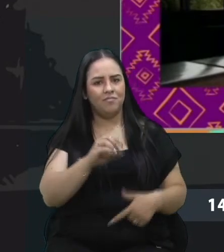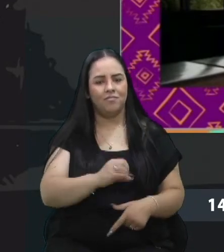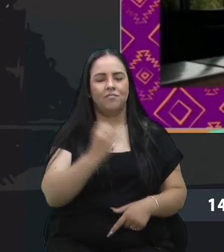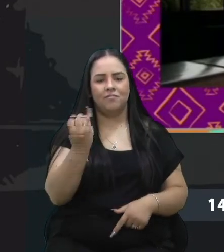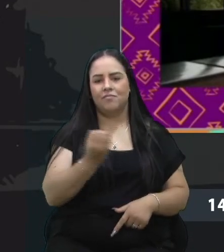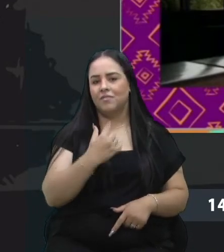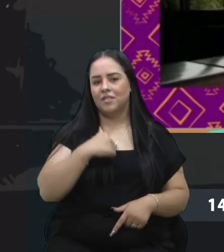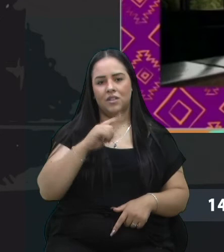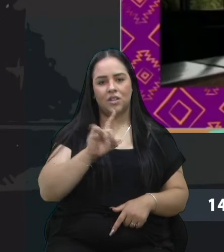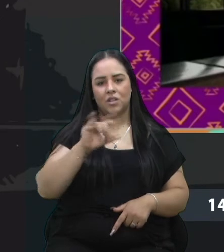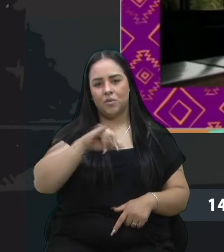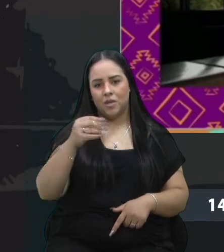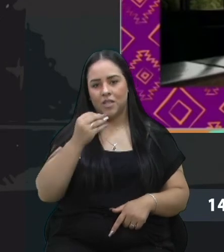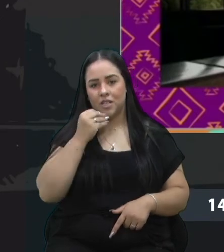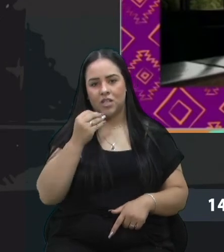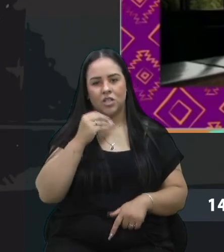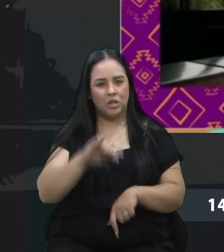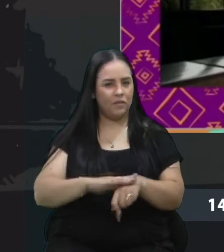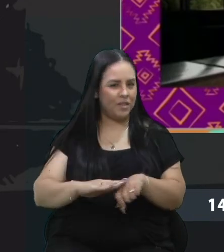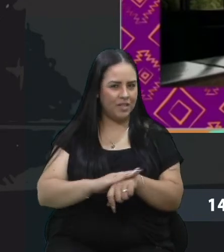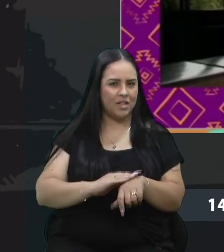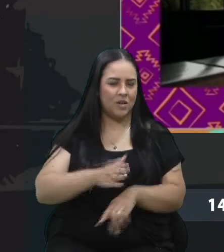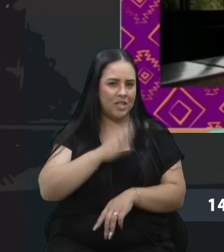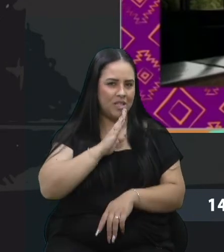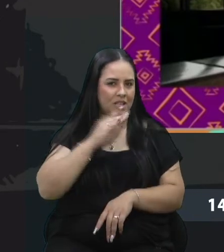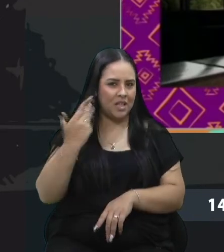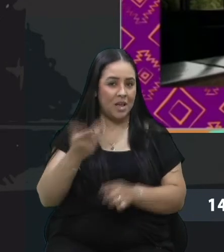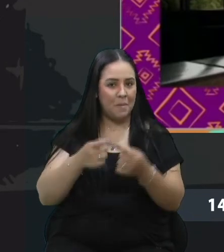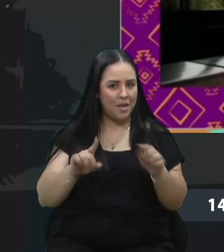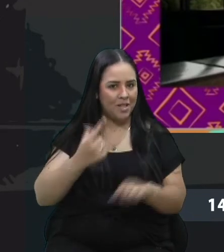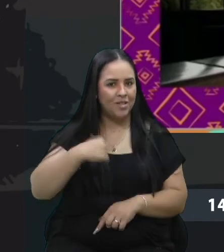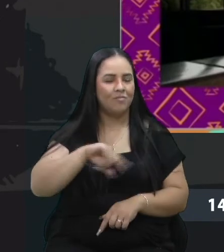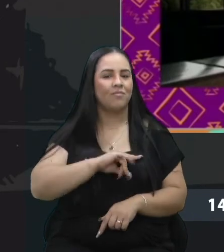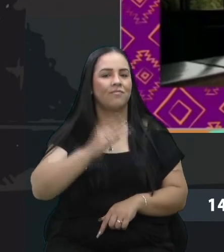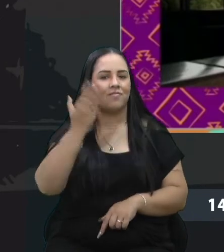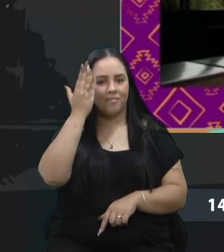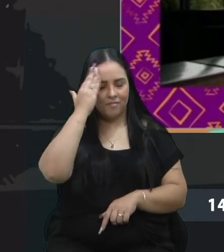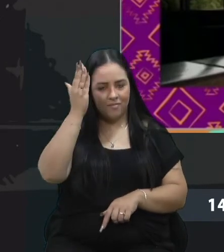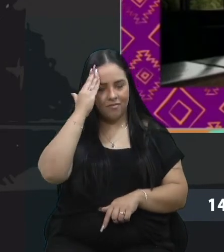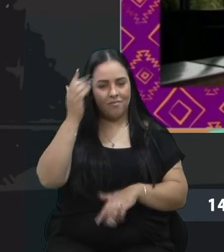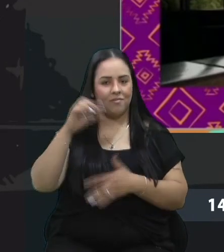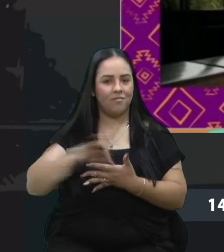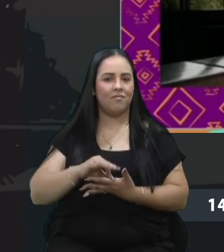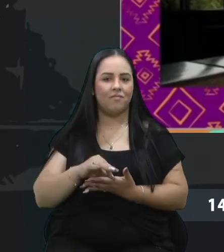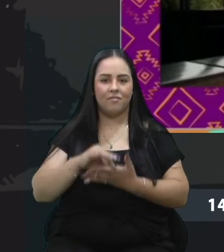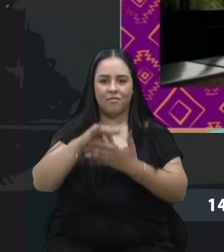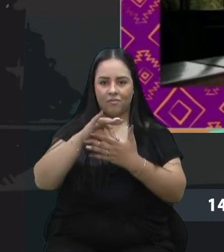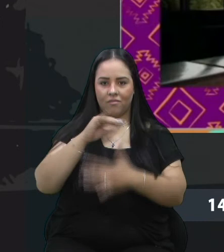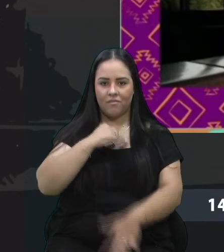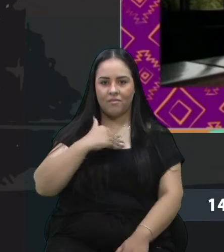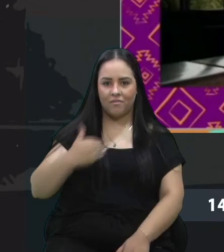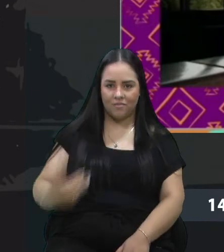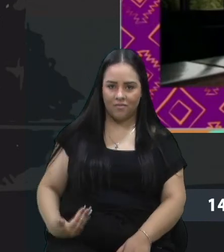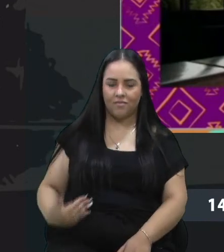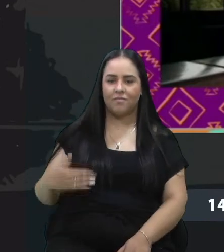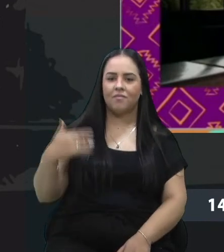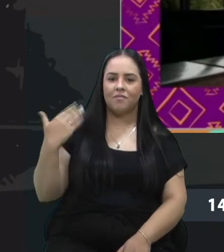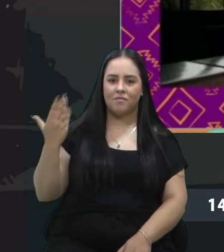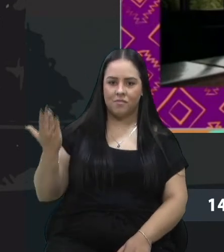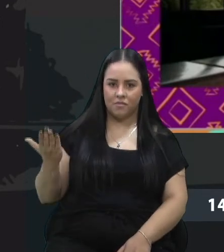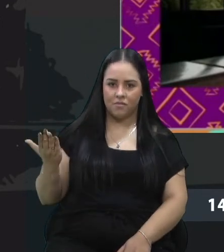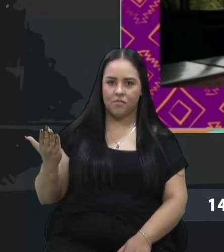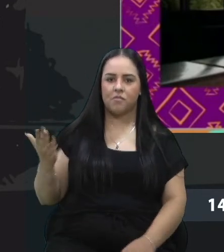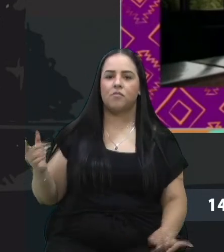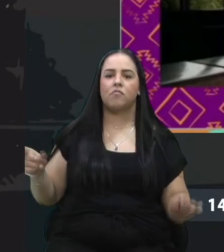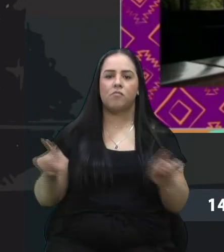de conviver com ela enquanto ela esteve vereadora, mas a gente sabe, né, que ela foi líder de governo, que ela, inclusive,